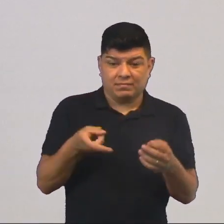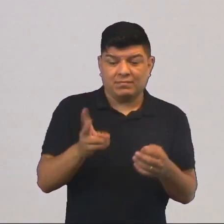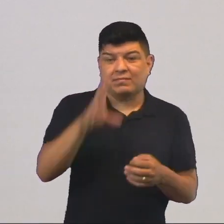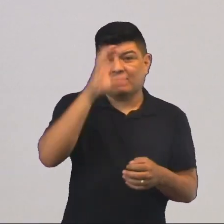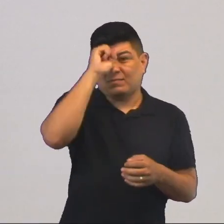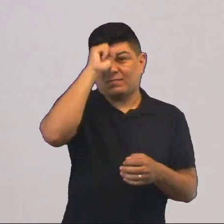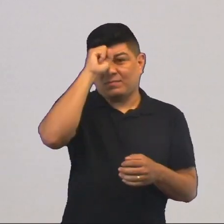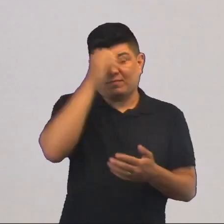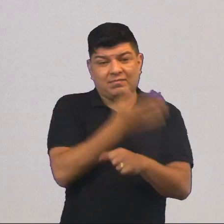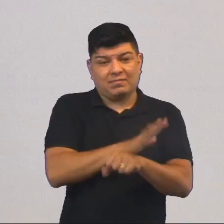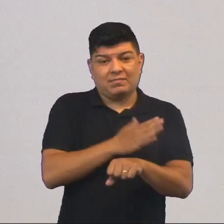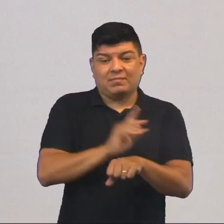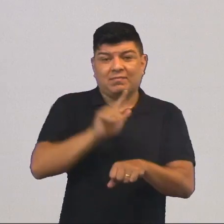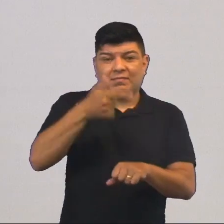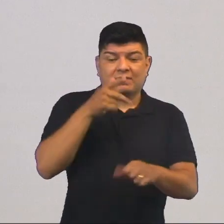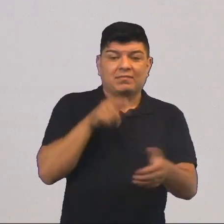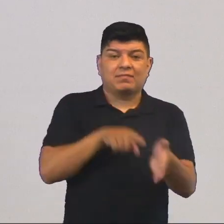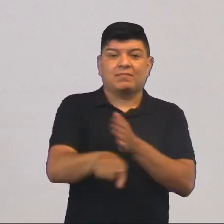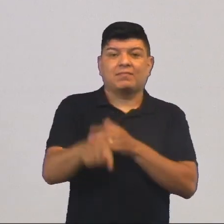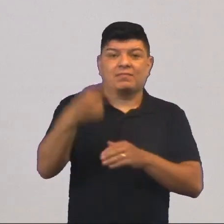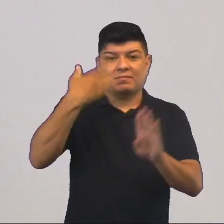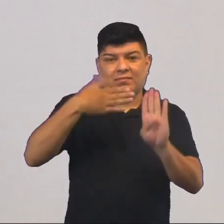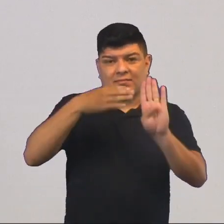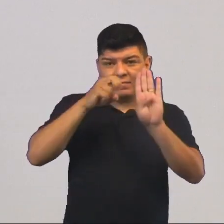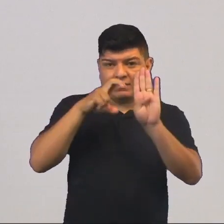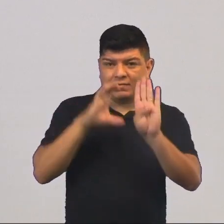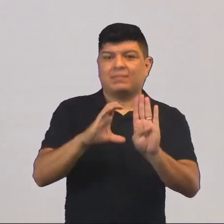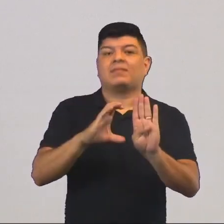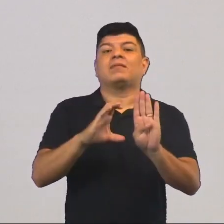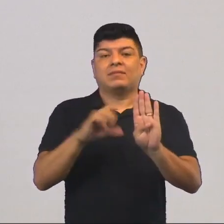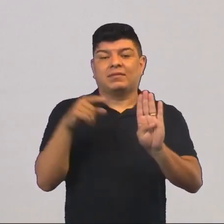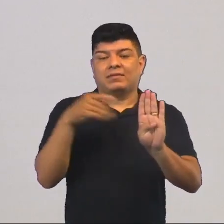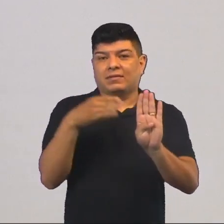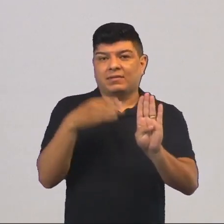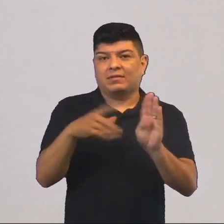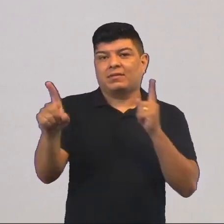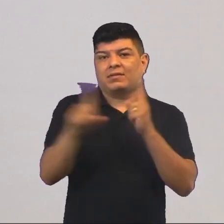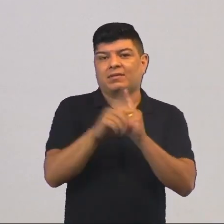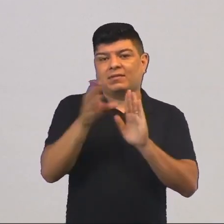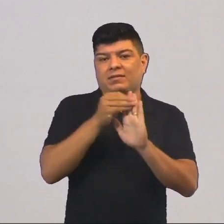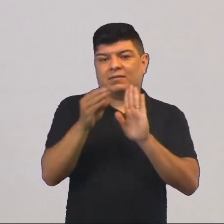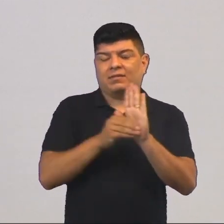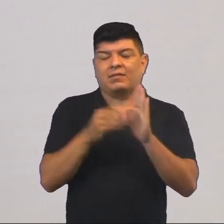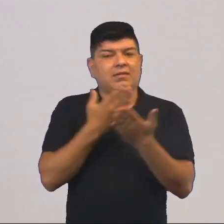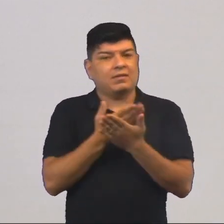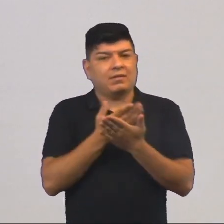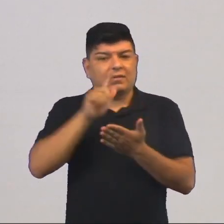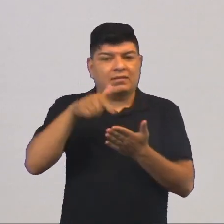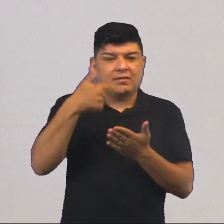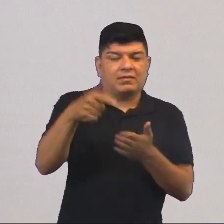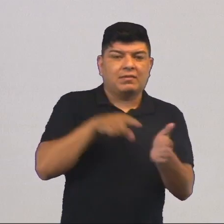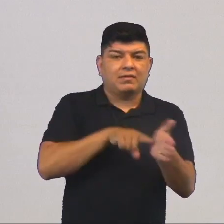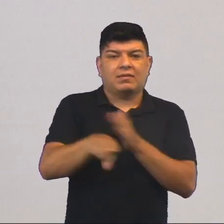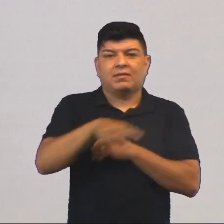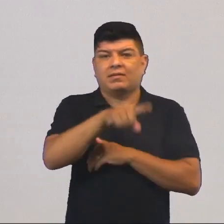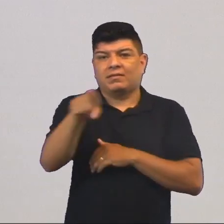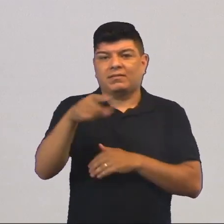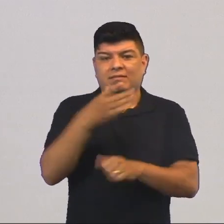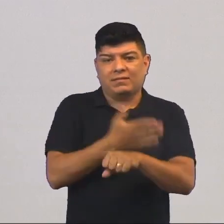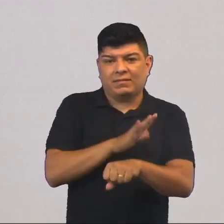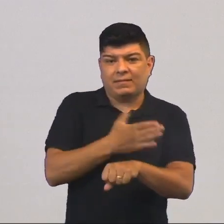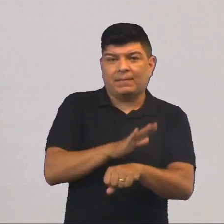continuar aprendendo? Quer praticar outras questões? Entra lá na plataforma Eduque, você vai encontrar esse conteúdo da aula de hoje e outras questões para você